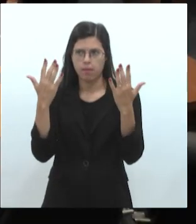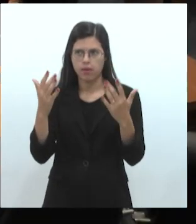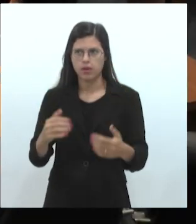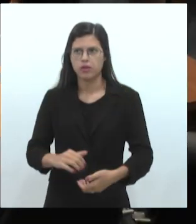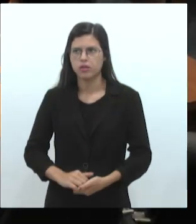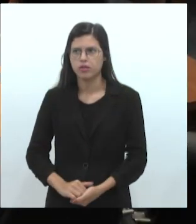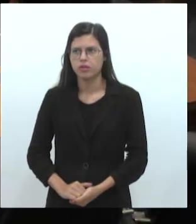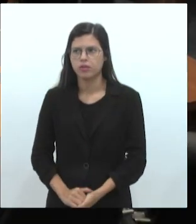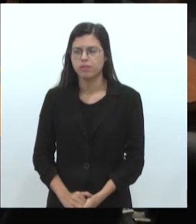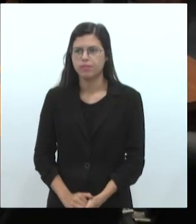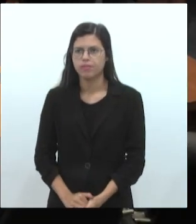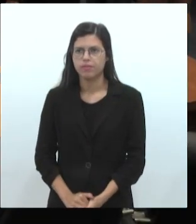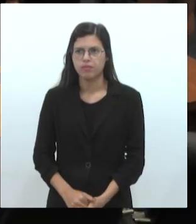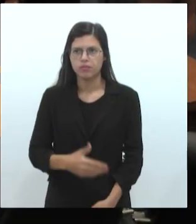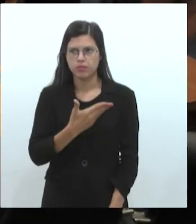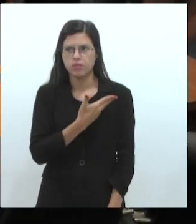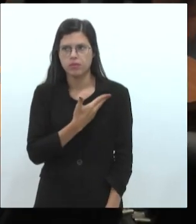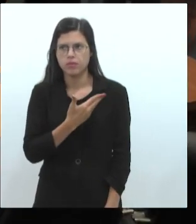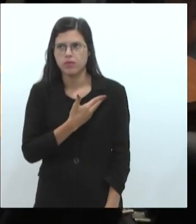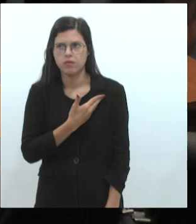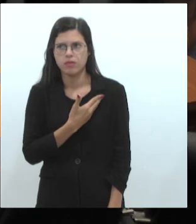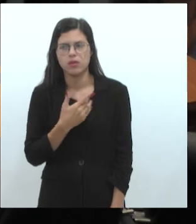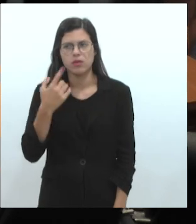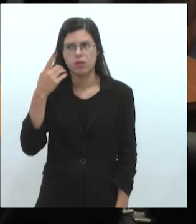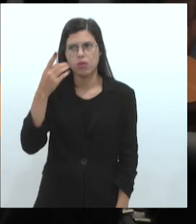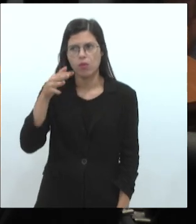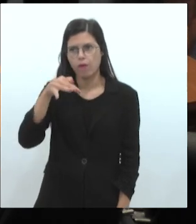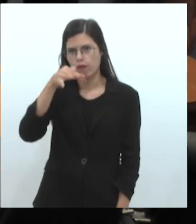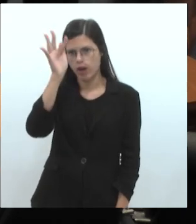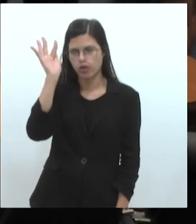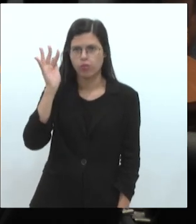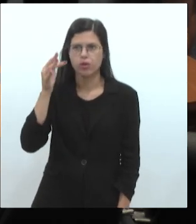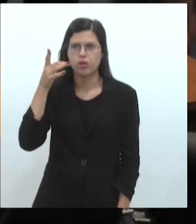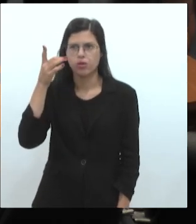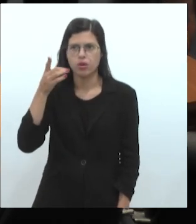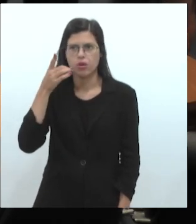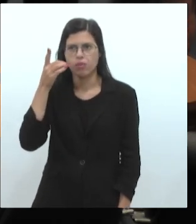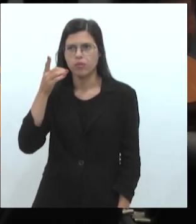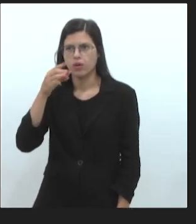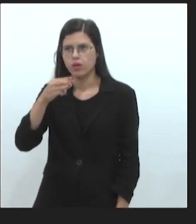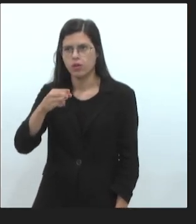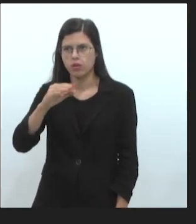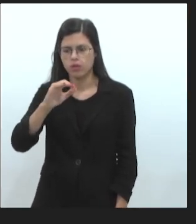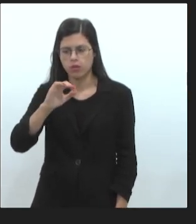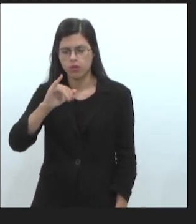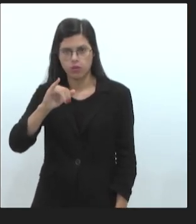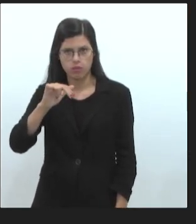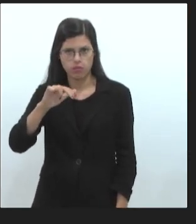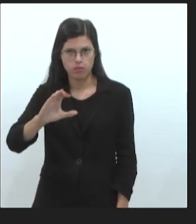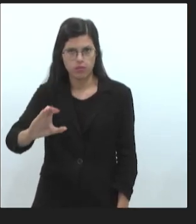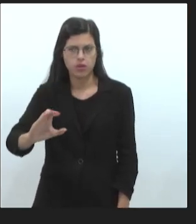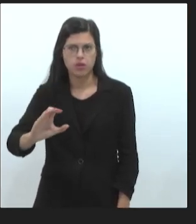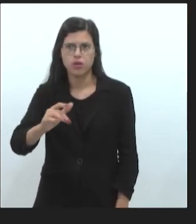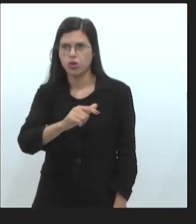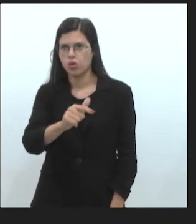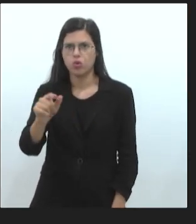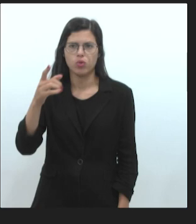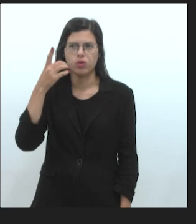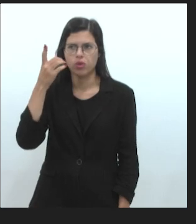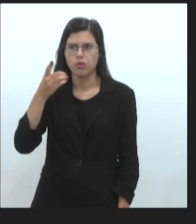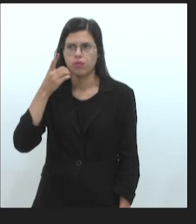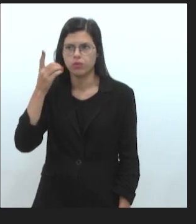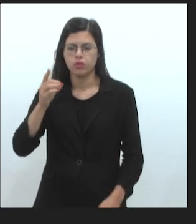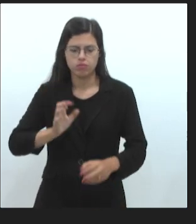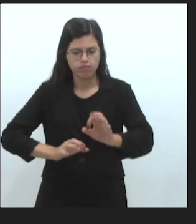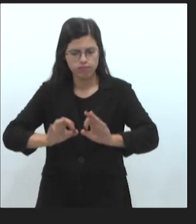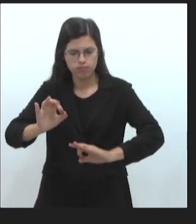amigo Carlos Mink, Fred Pacheco e os demais deputados que participam da montagem, discussão e aprovação